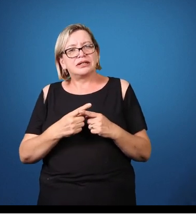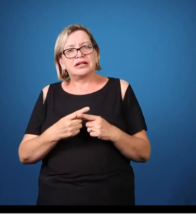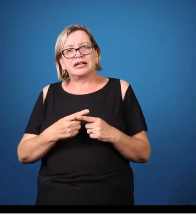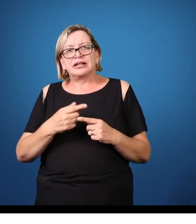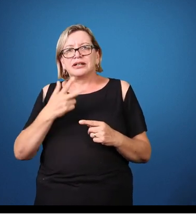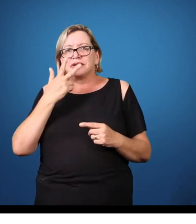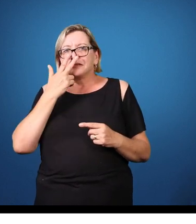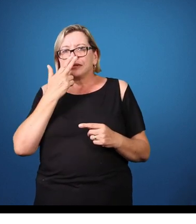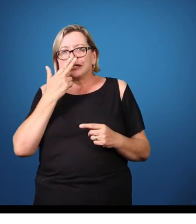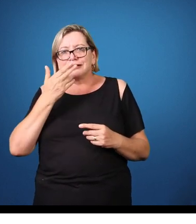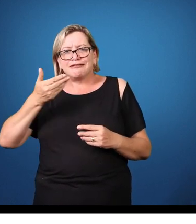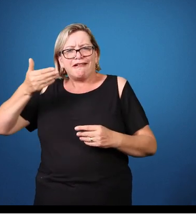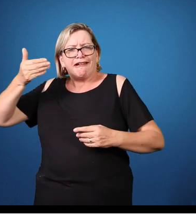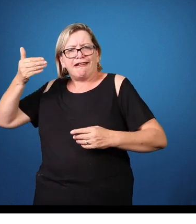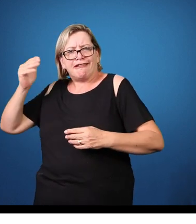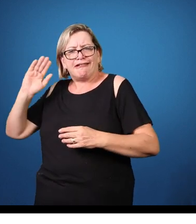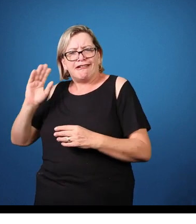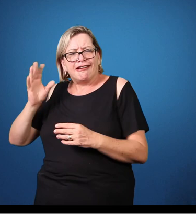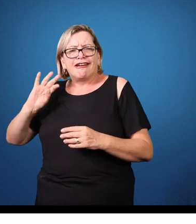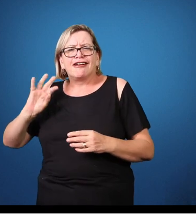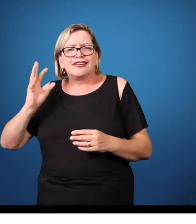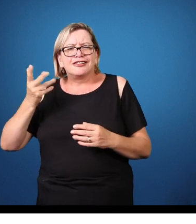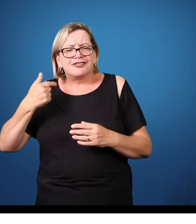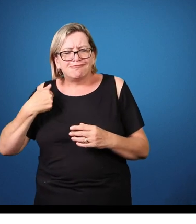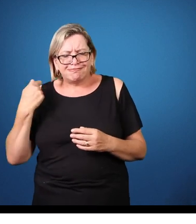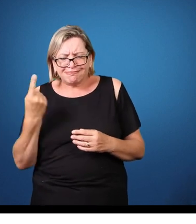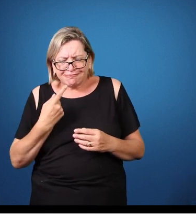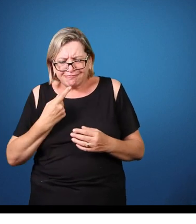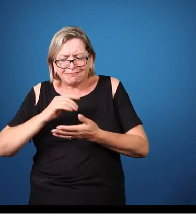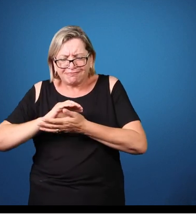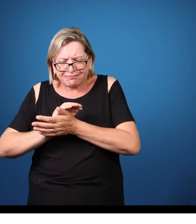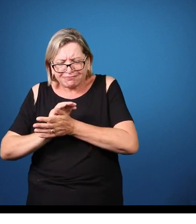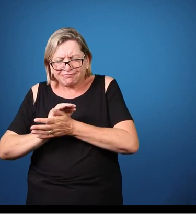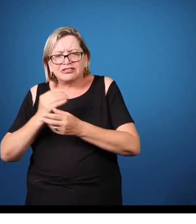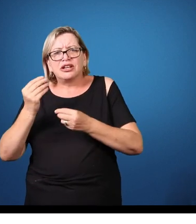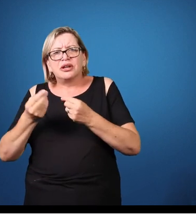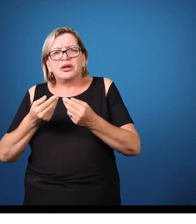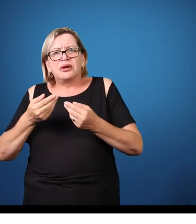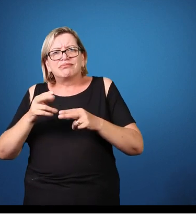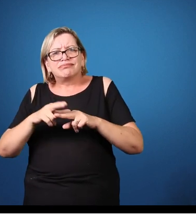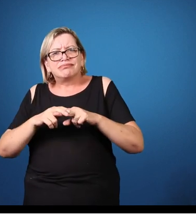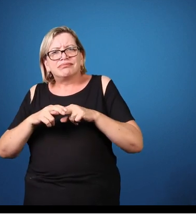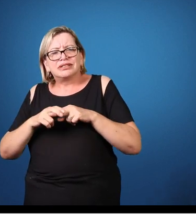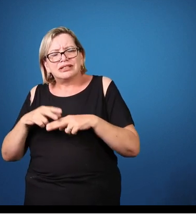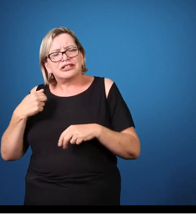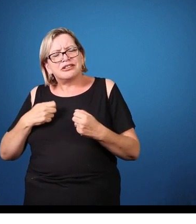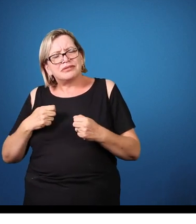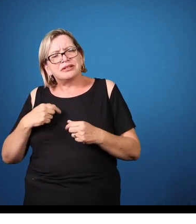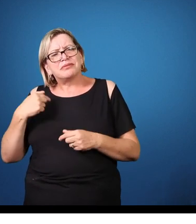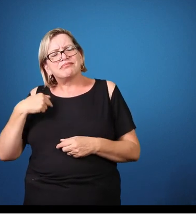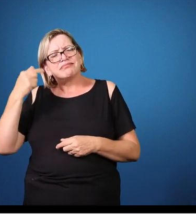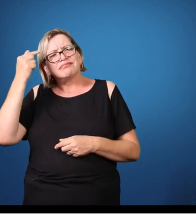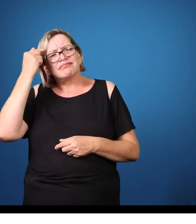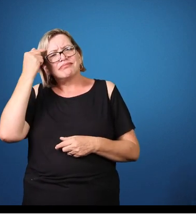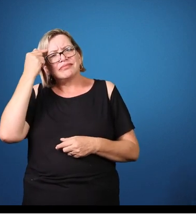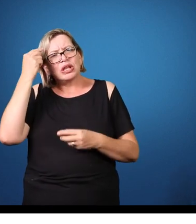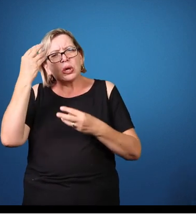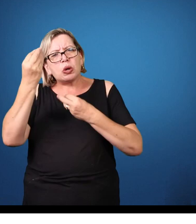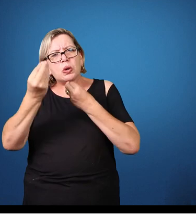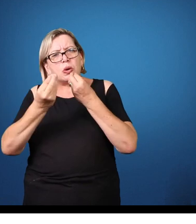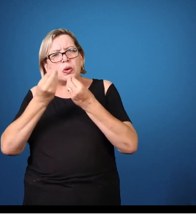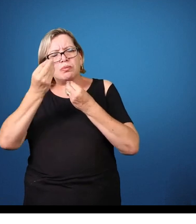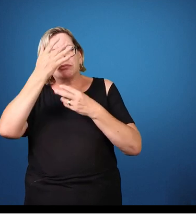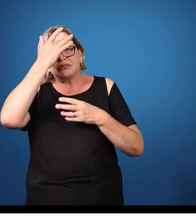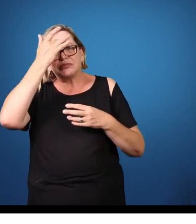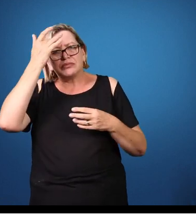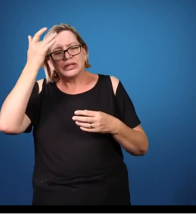Então, eu acho que se trata disso, assim, de pensar como é que essas pessoas, por mais que estejam sofrendo ou não, podem continuar o seu processo de